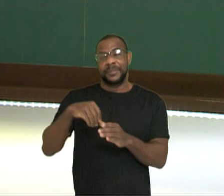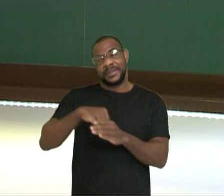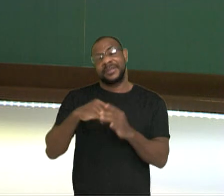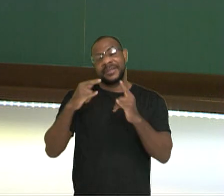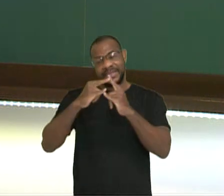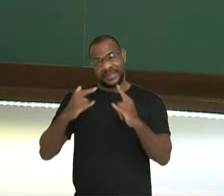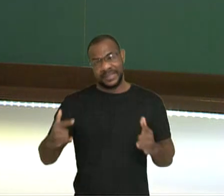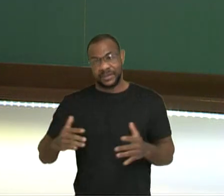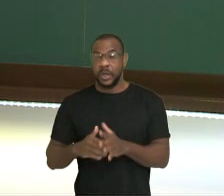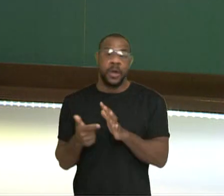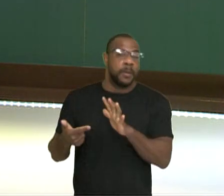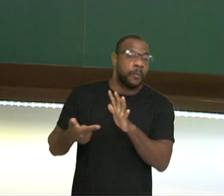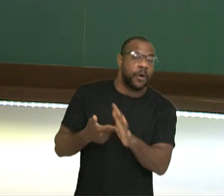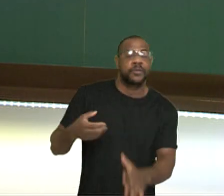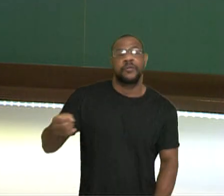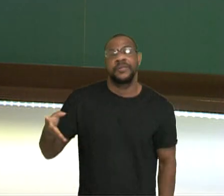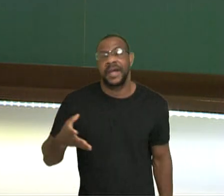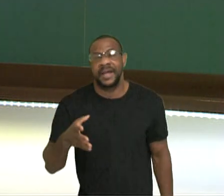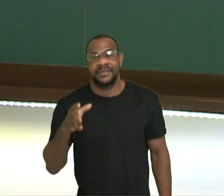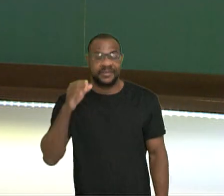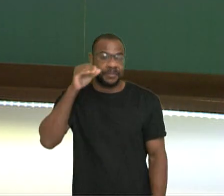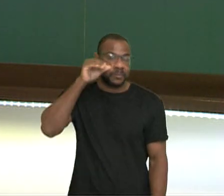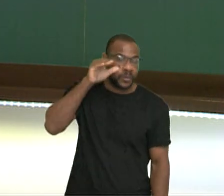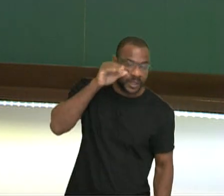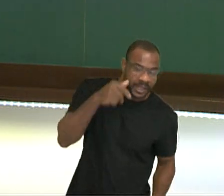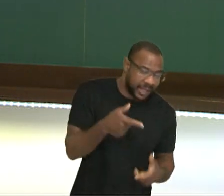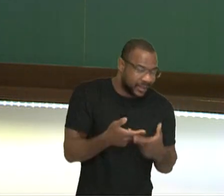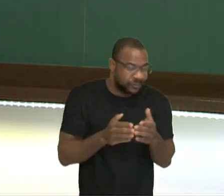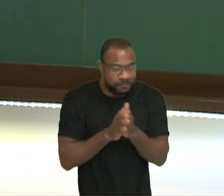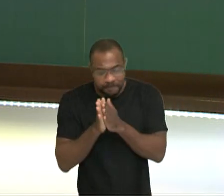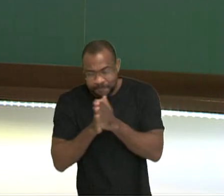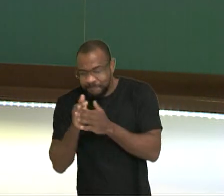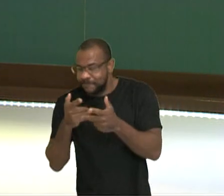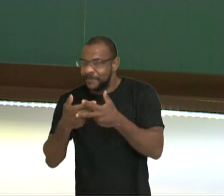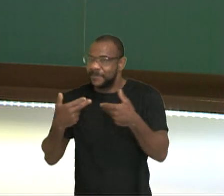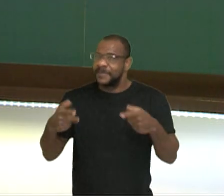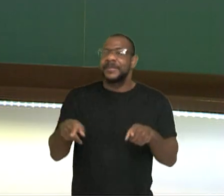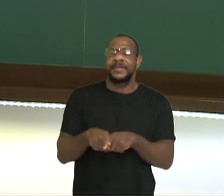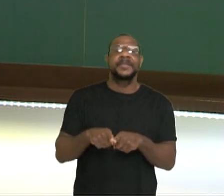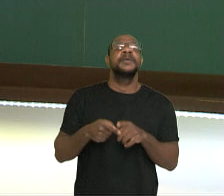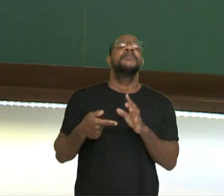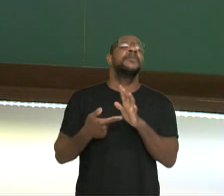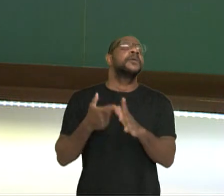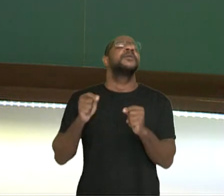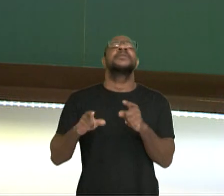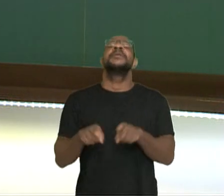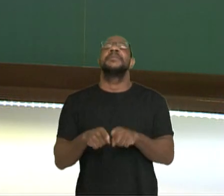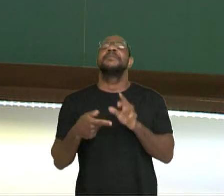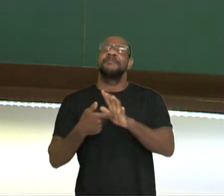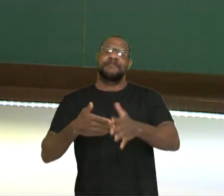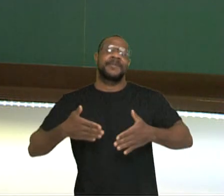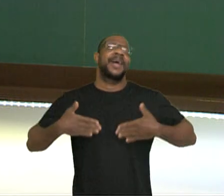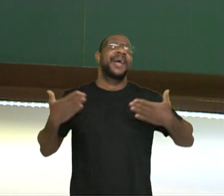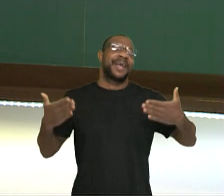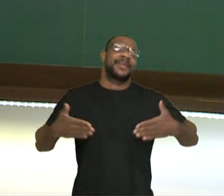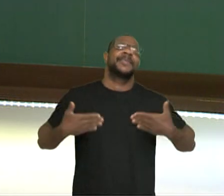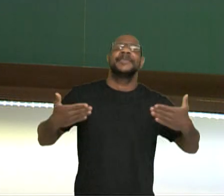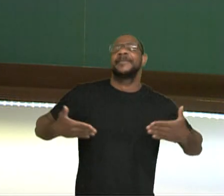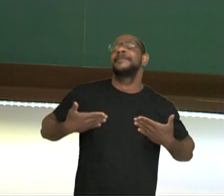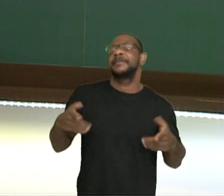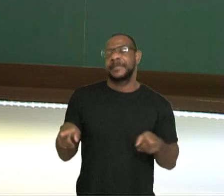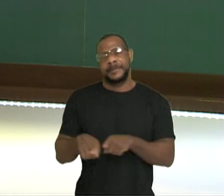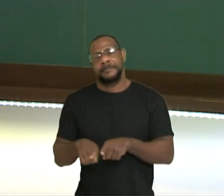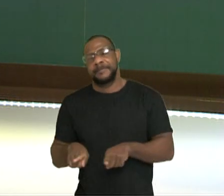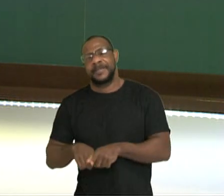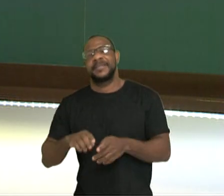traz sempre a magia, a expectativa, a adrenalina e muito, muito, claro, muita alegria, né? Através de